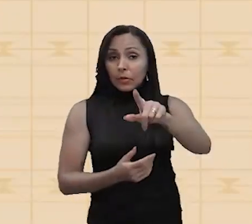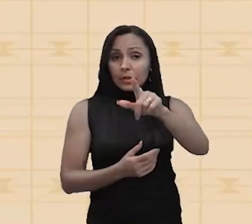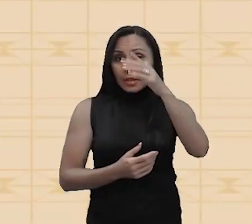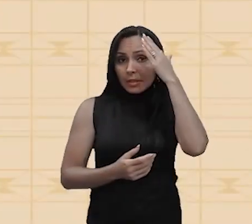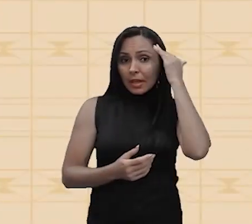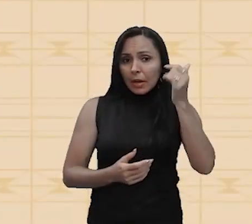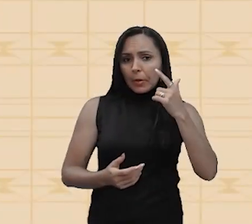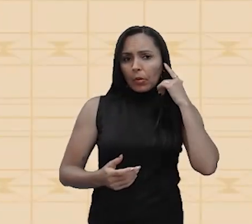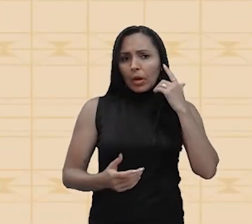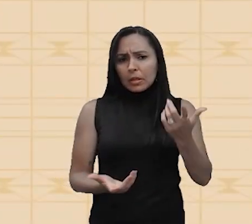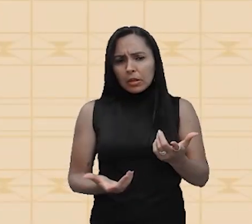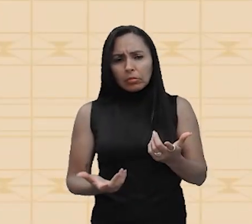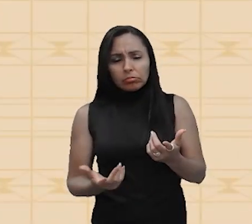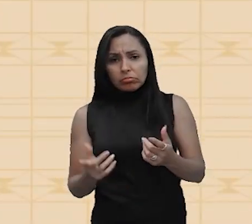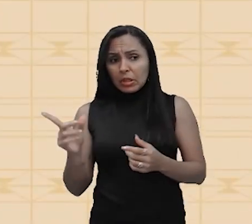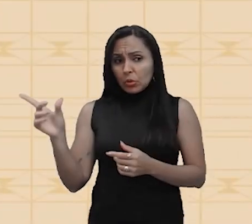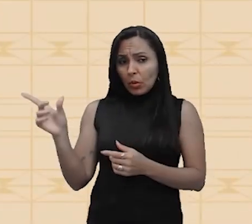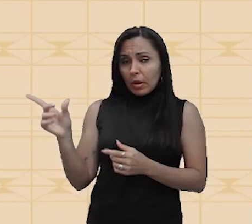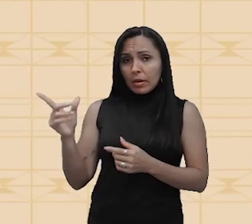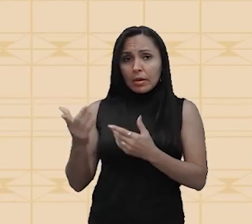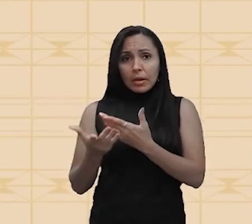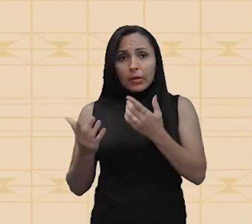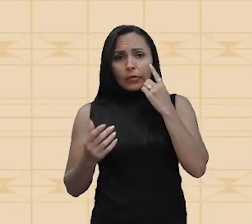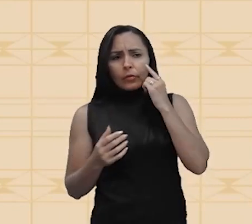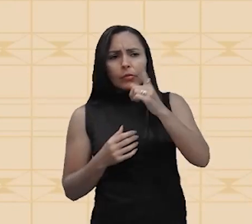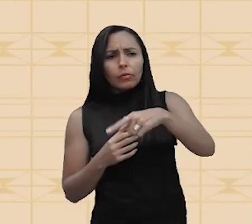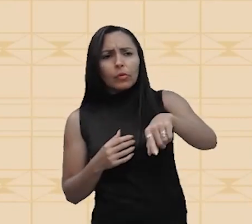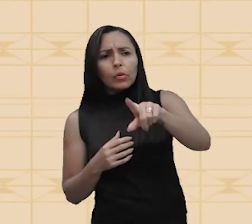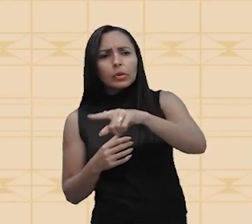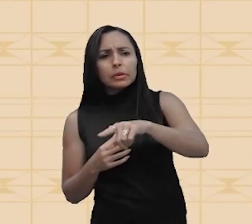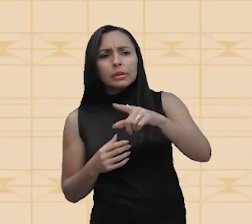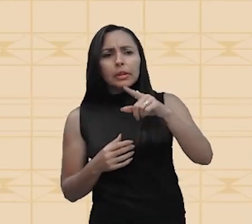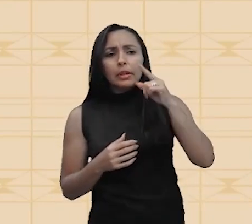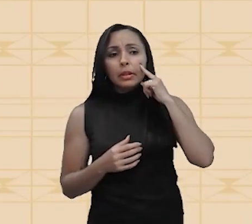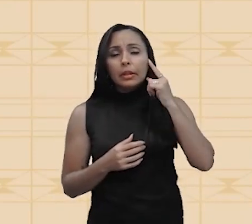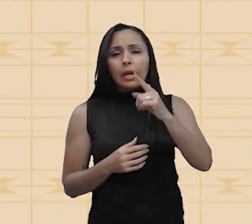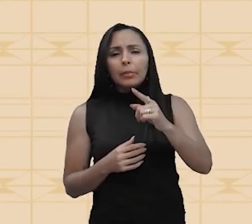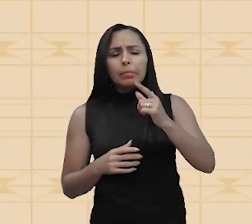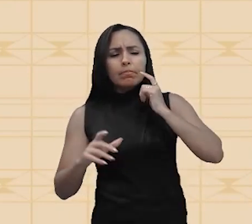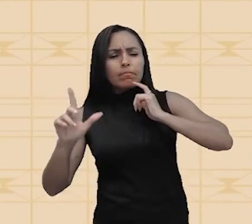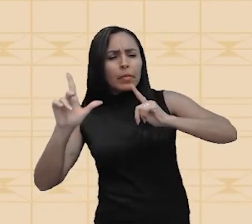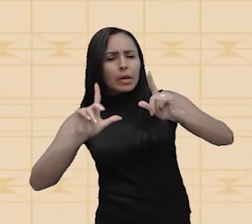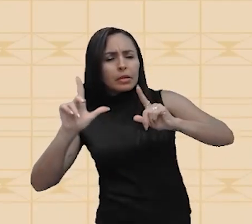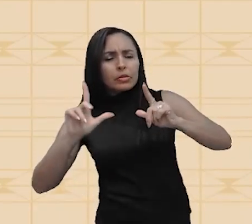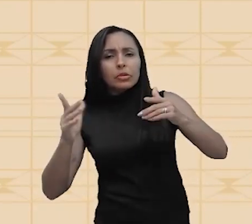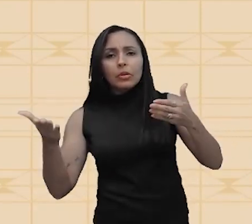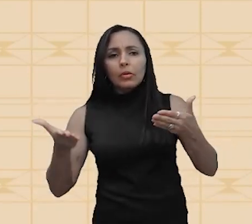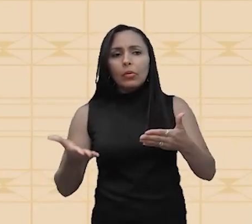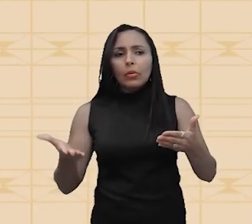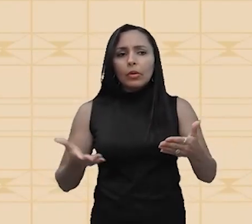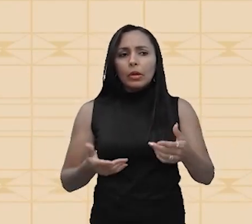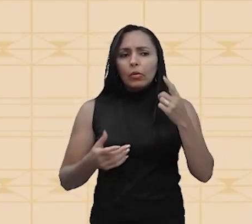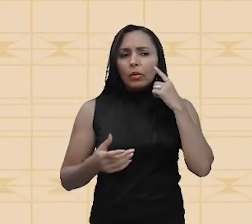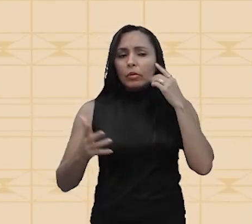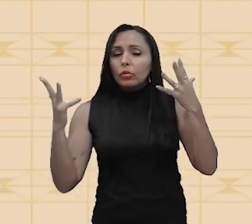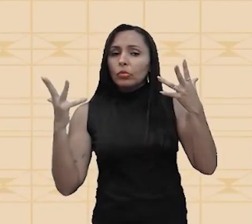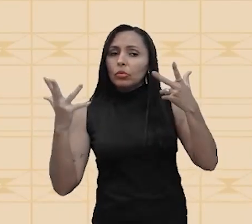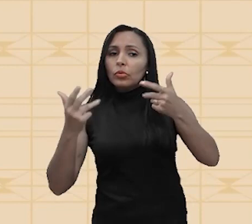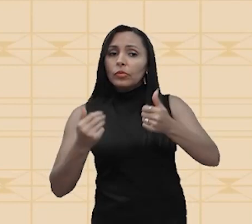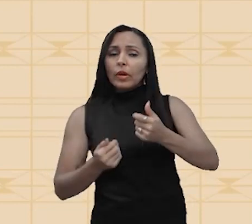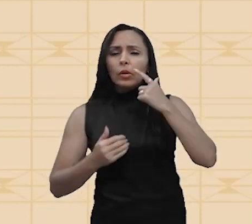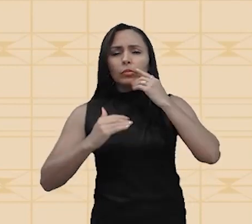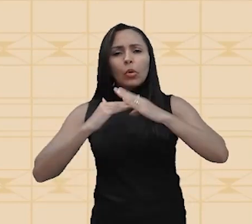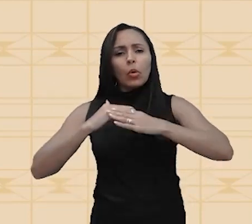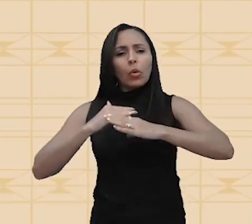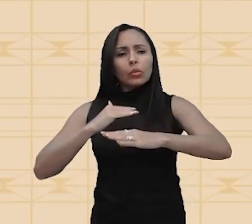fenômenos ondulatórios? E aí, Mequetrefe, você que está aí em casa, você que está me assistindo agora, você sabe quais são todos os fenômenos ondulatórios? Eu